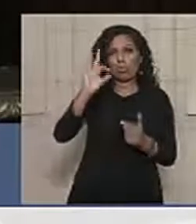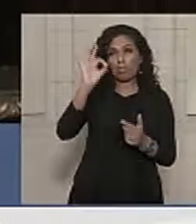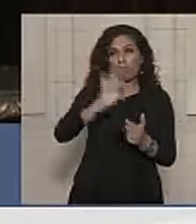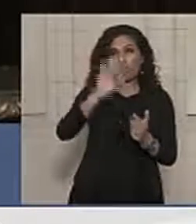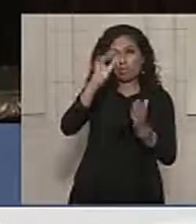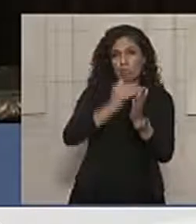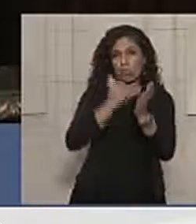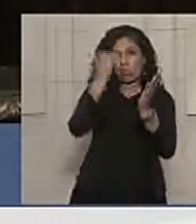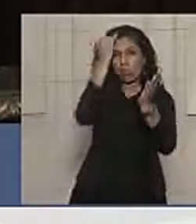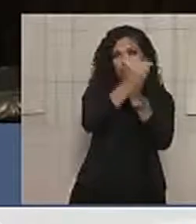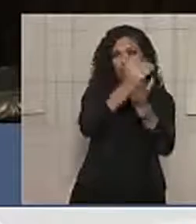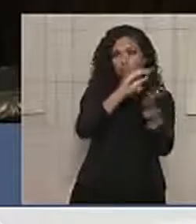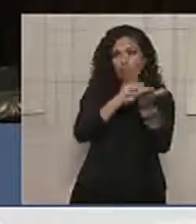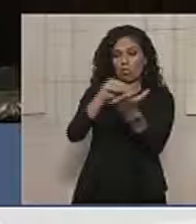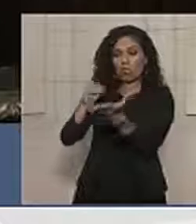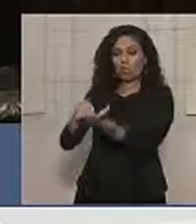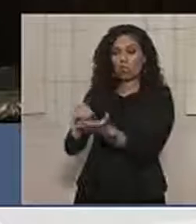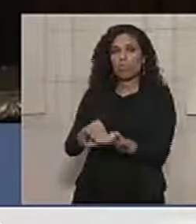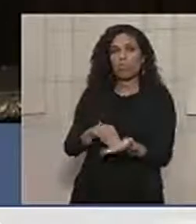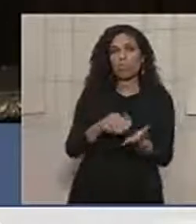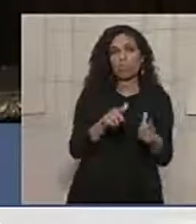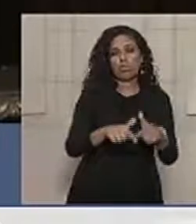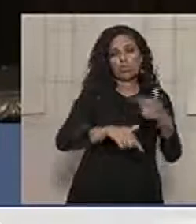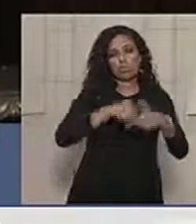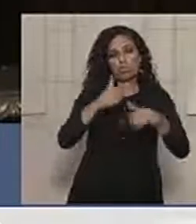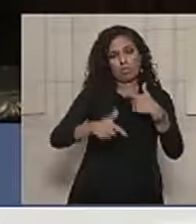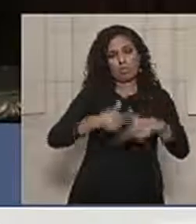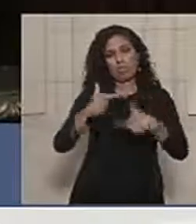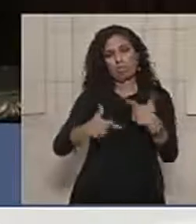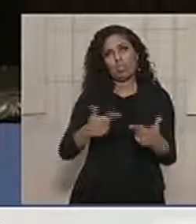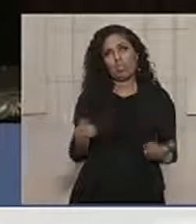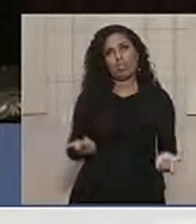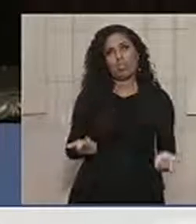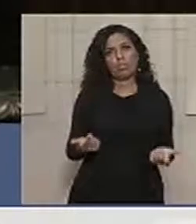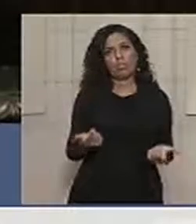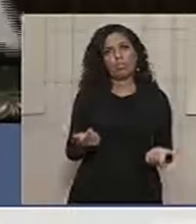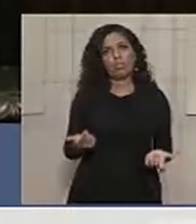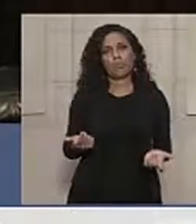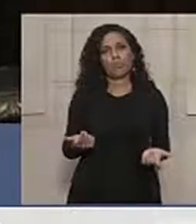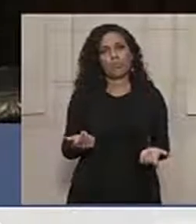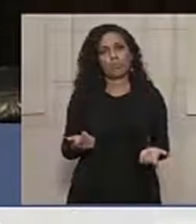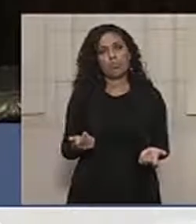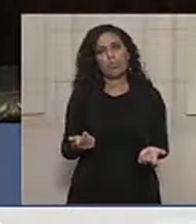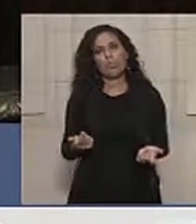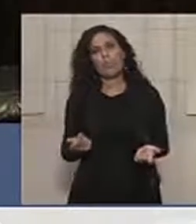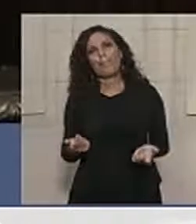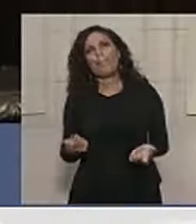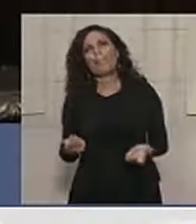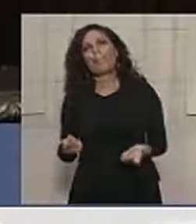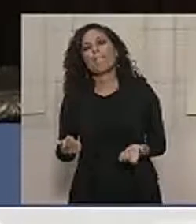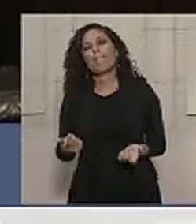número de desempregados, tendo essa menção sendo desqualificada,